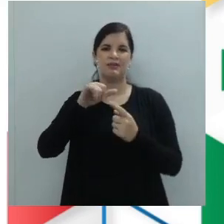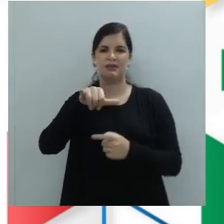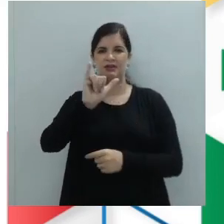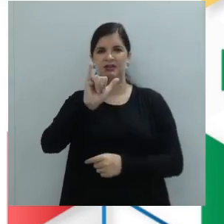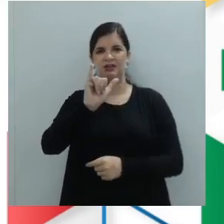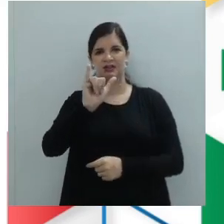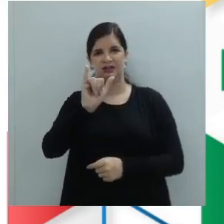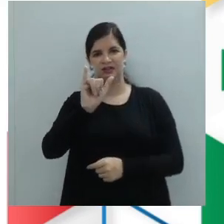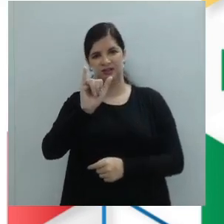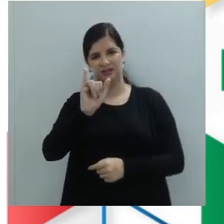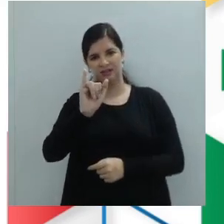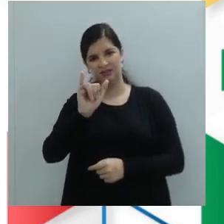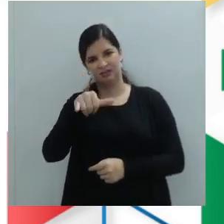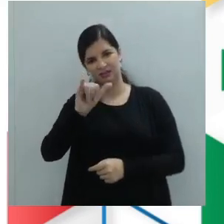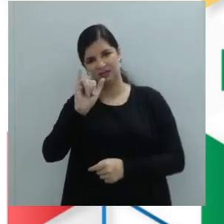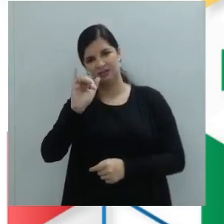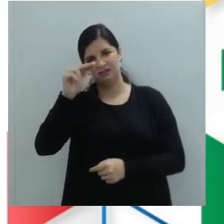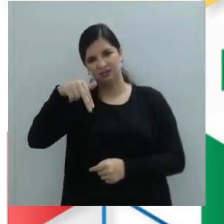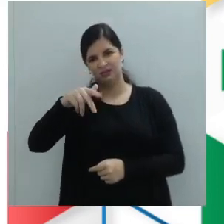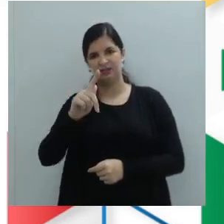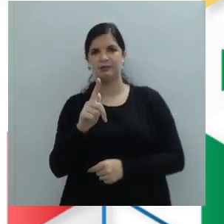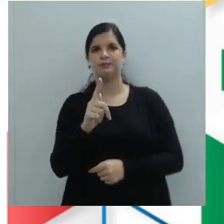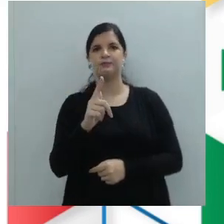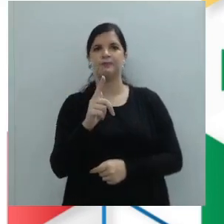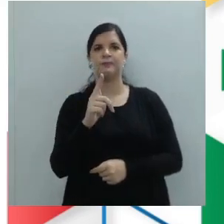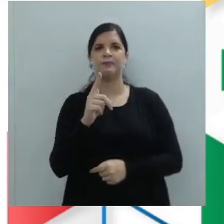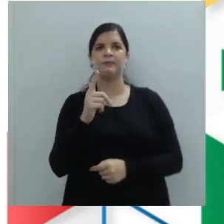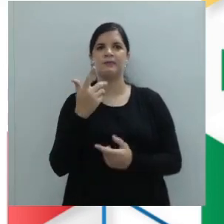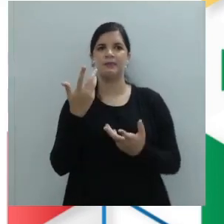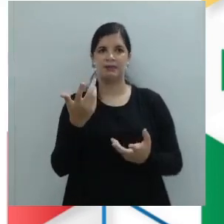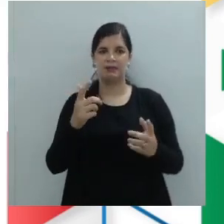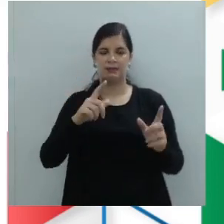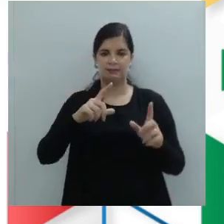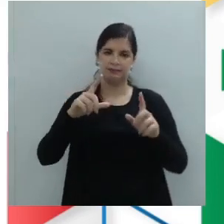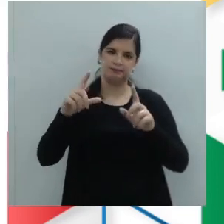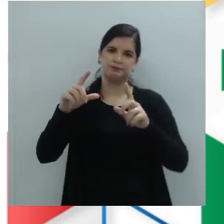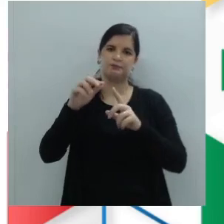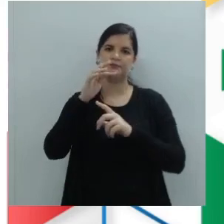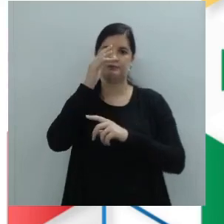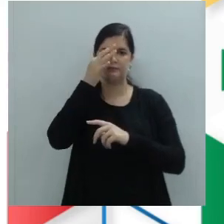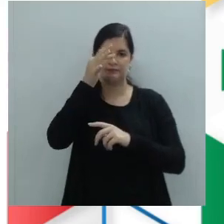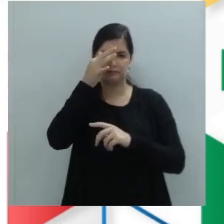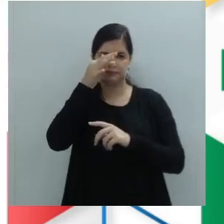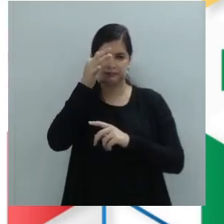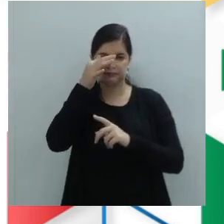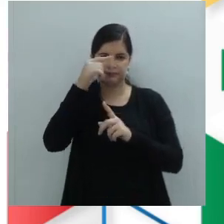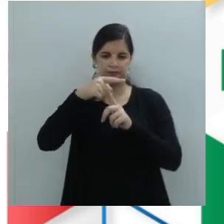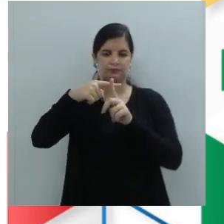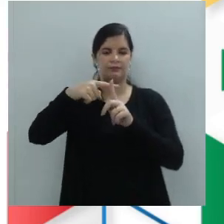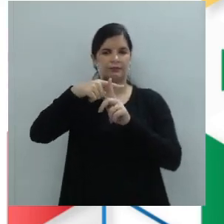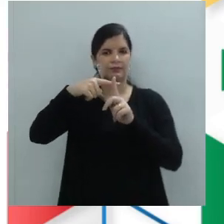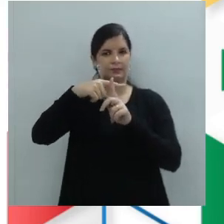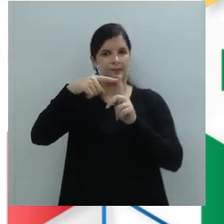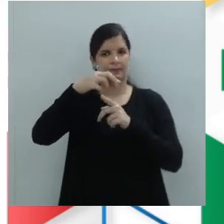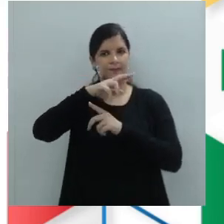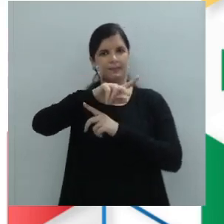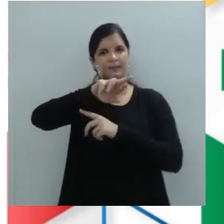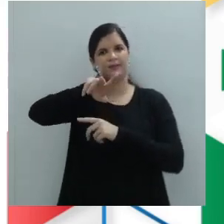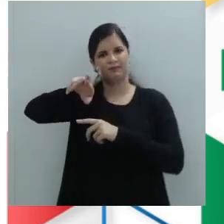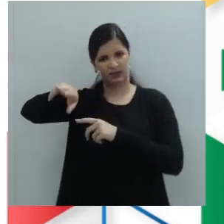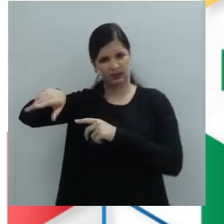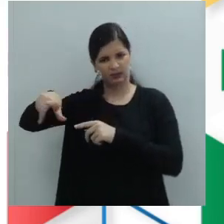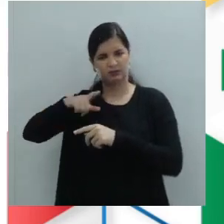filosofia chinesa. O emblema Rosa Cruz, como podemos ver na tela, o emblema, certo? Embora com